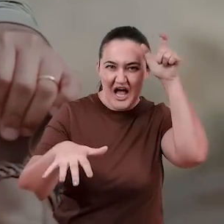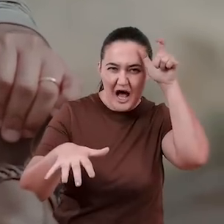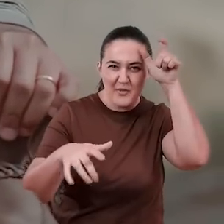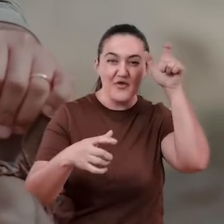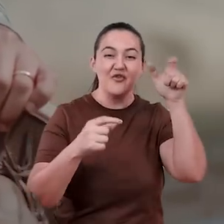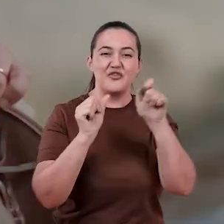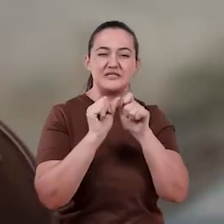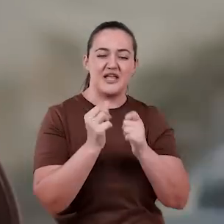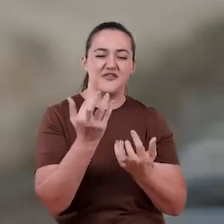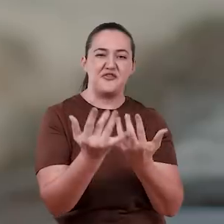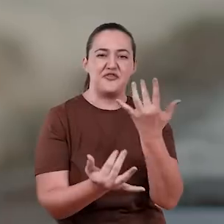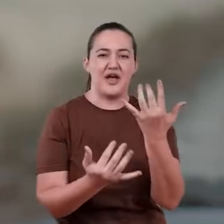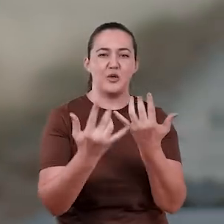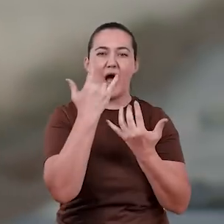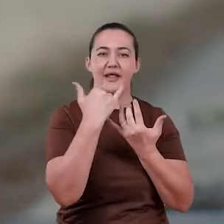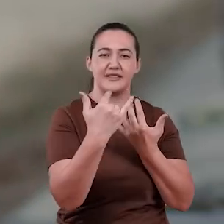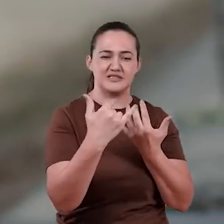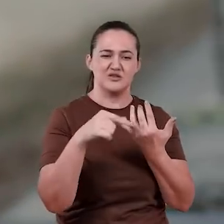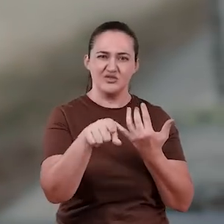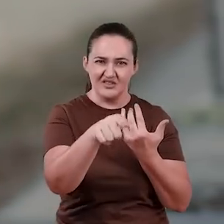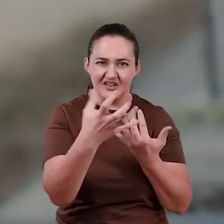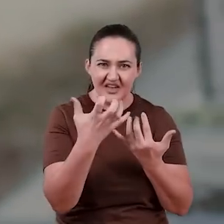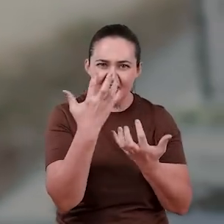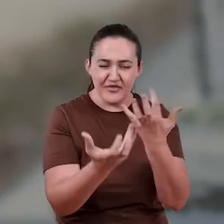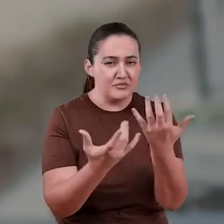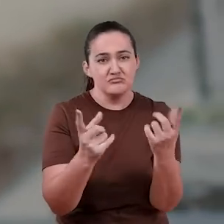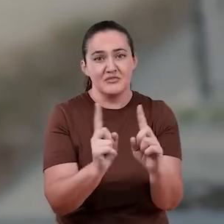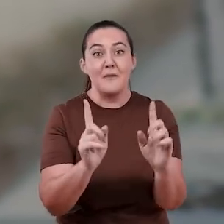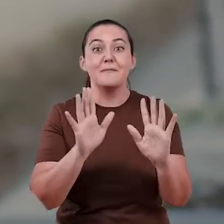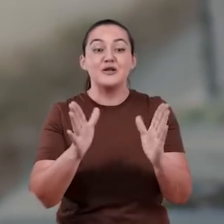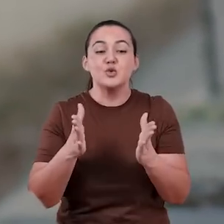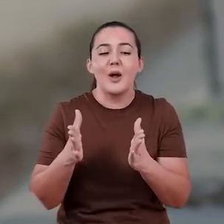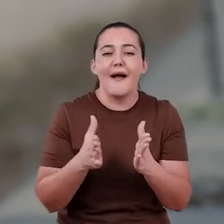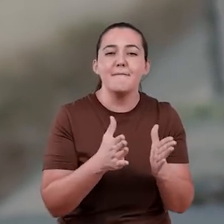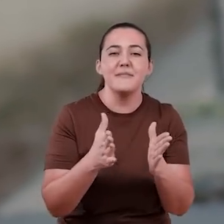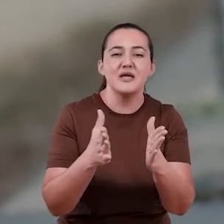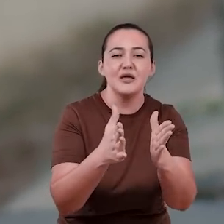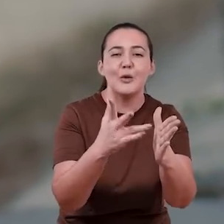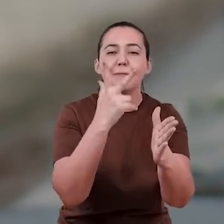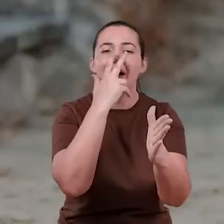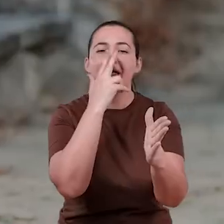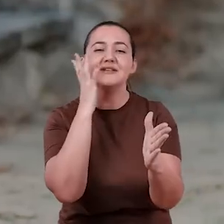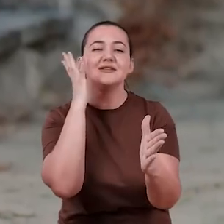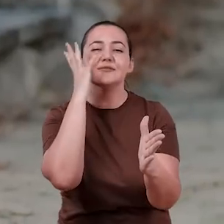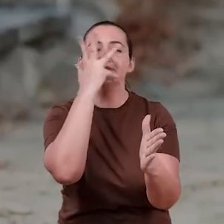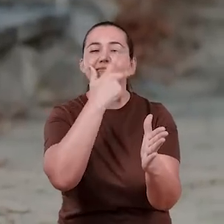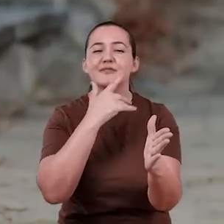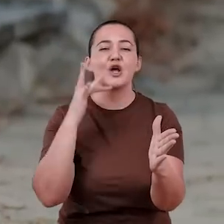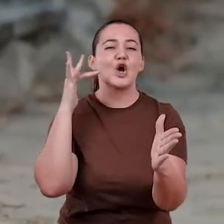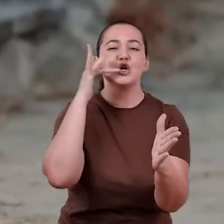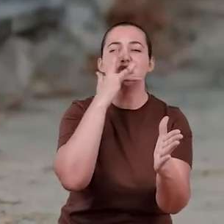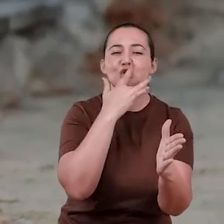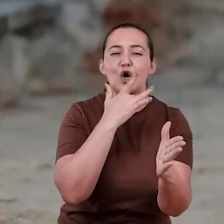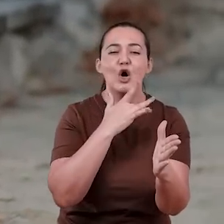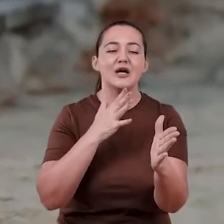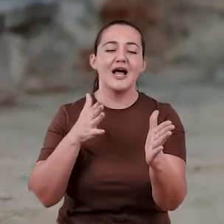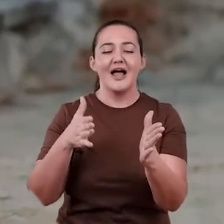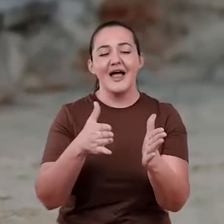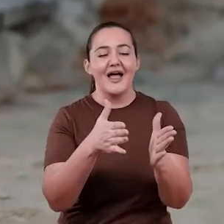ele tornou o caminho para o inferno uma via sedutora. E parece que é isso mesmo. Muitas pessoas